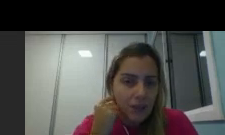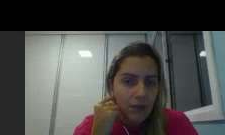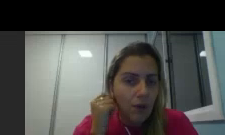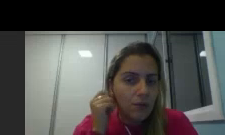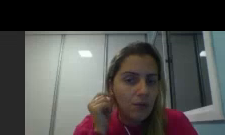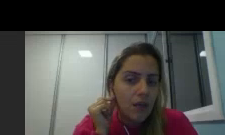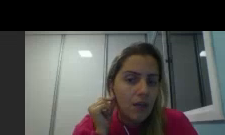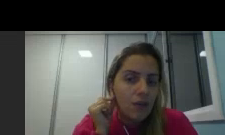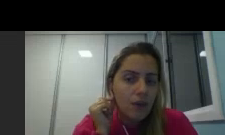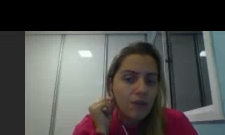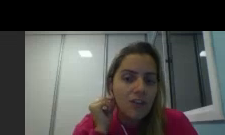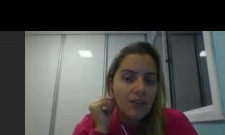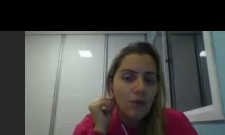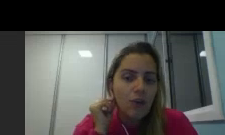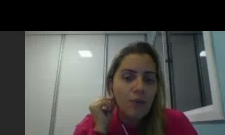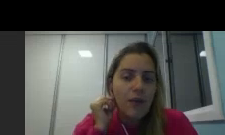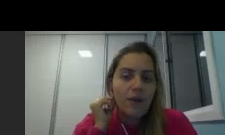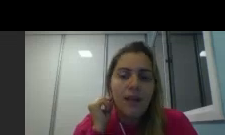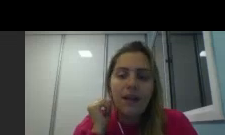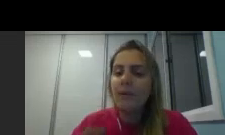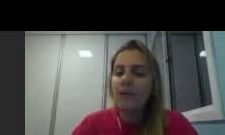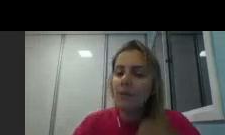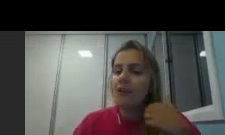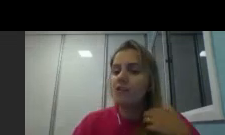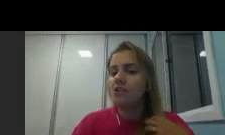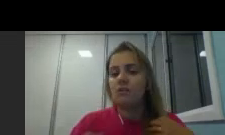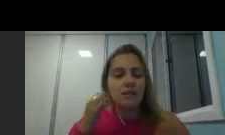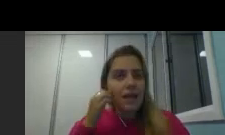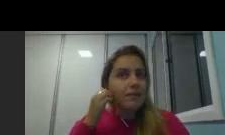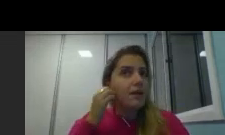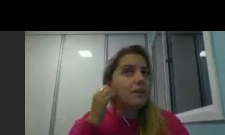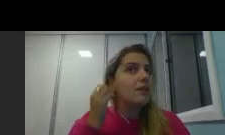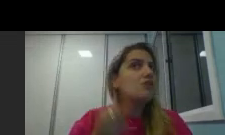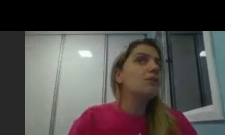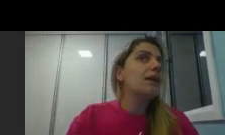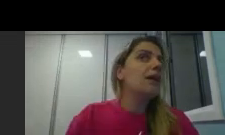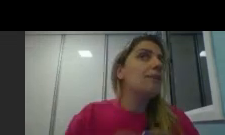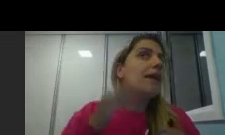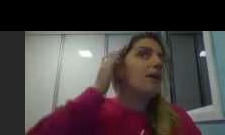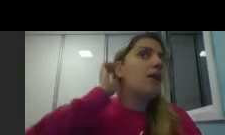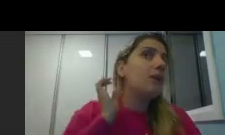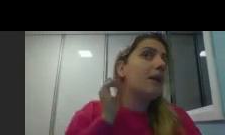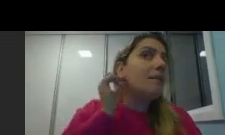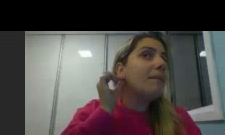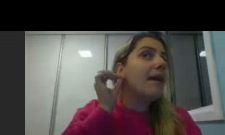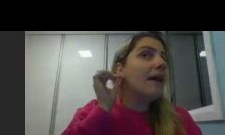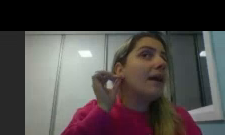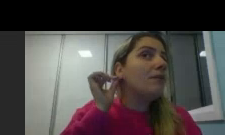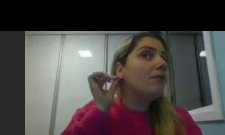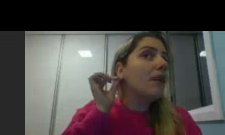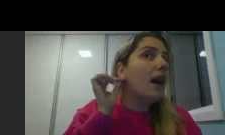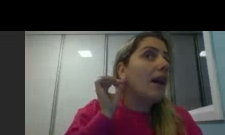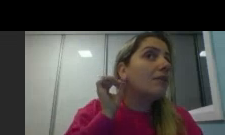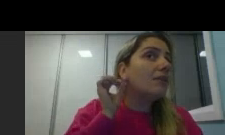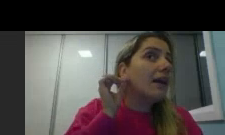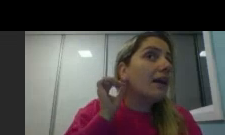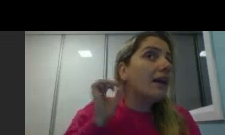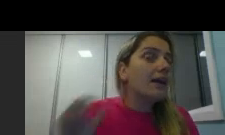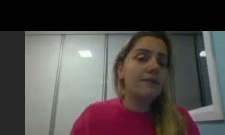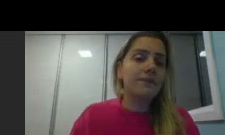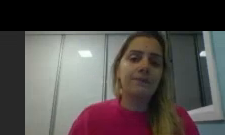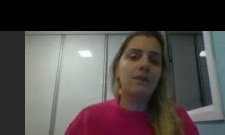retinho aqui no encontro, e outras já tem o lobo da orelha bem penduradinho. Sabe que até hoje eu nunca reparei? Olha, o meu é mega